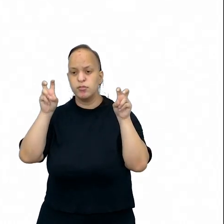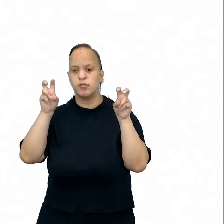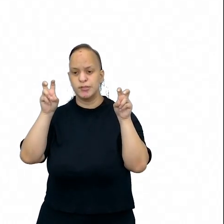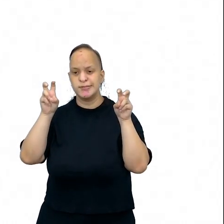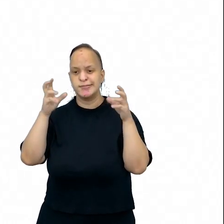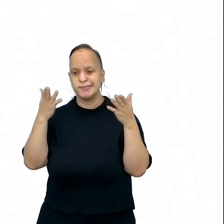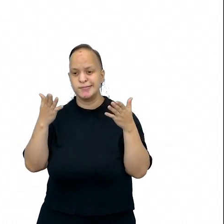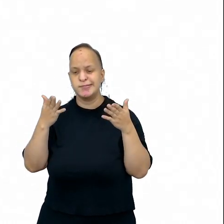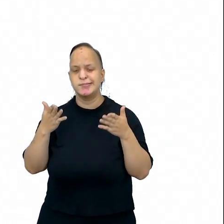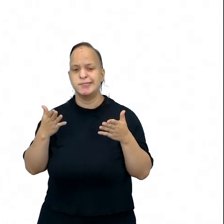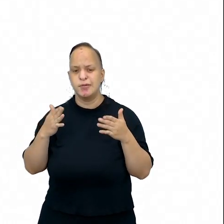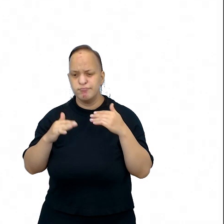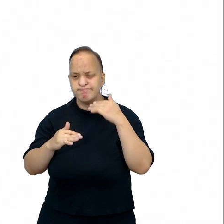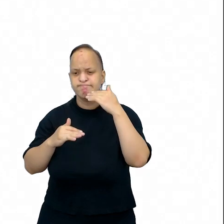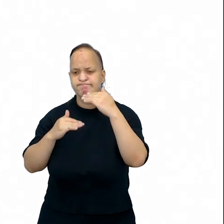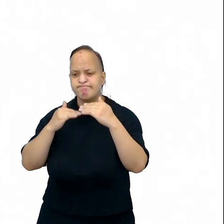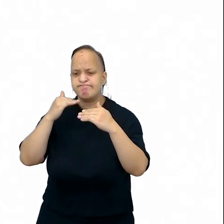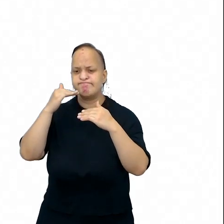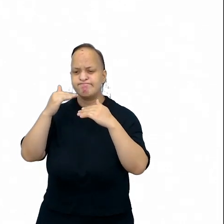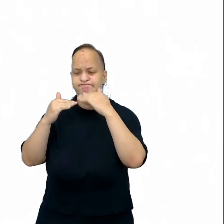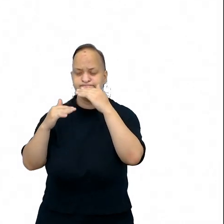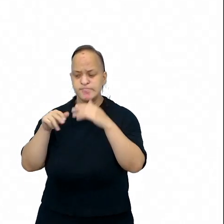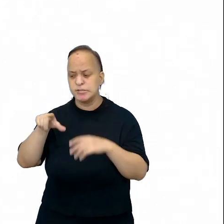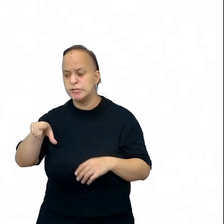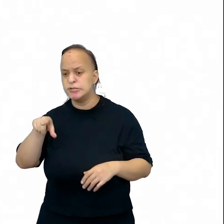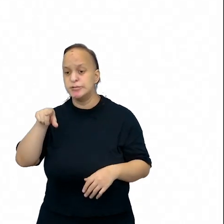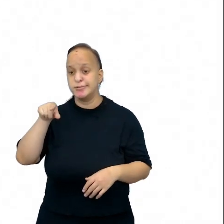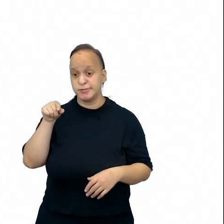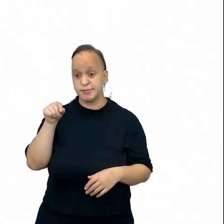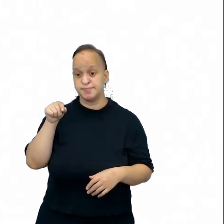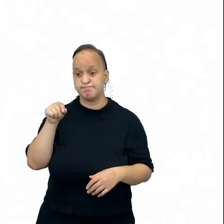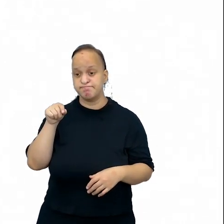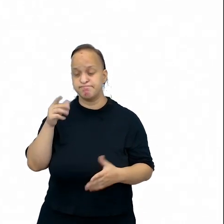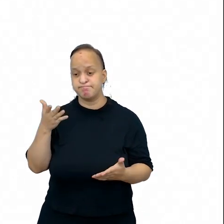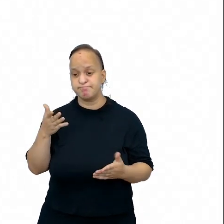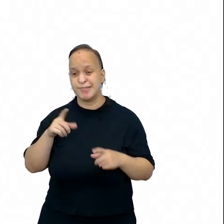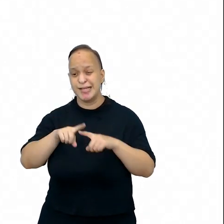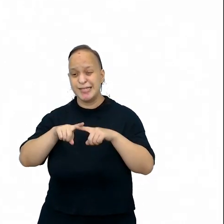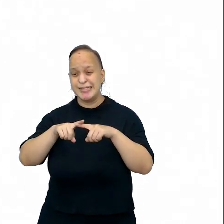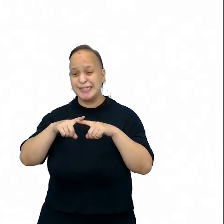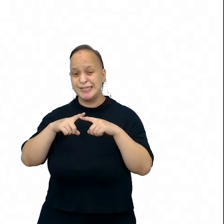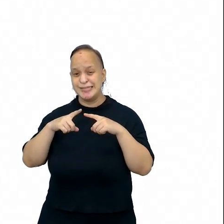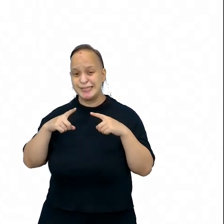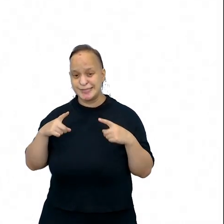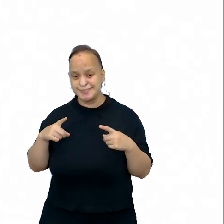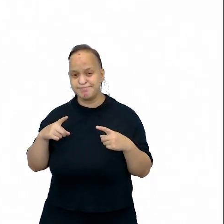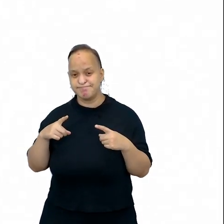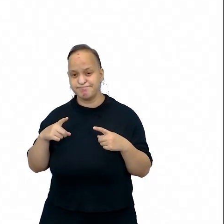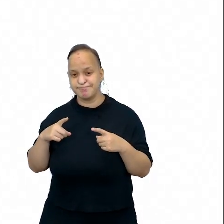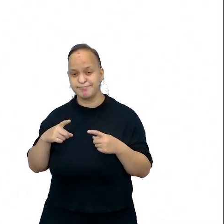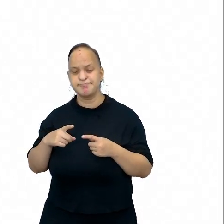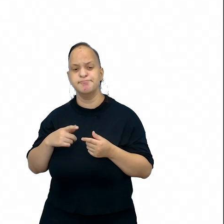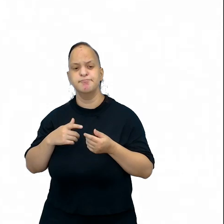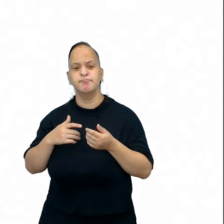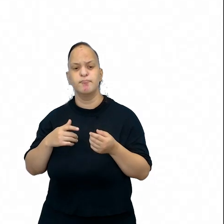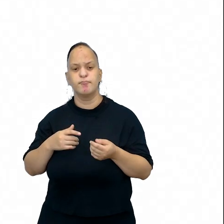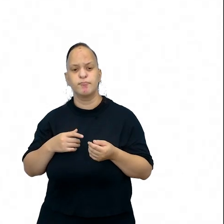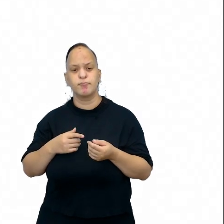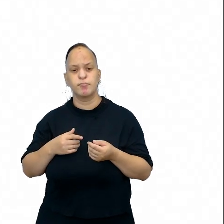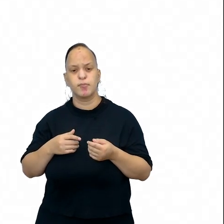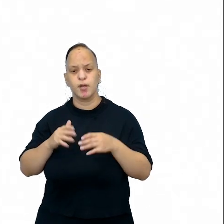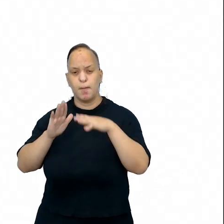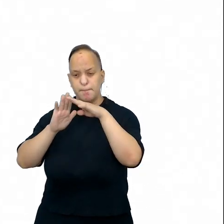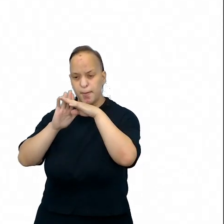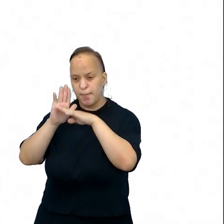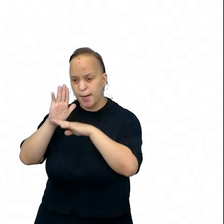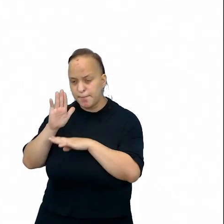questões da habilidade que foi selecionada, mas ela está mesmo dividida em 8